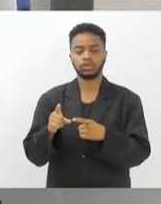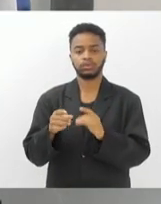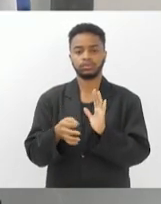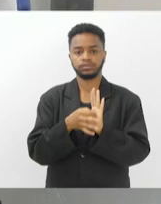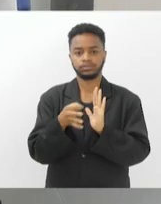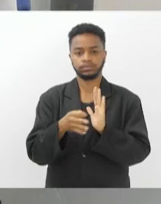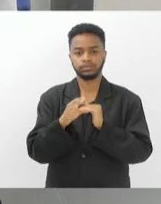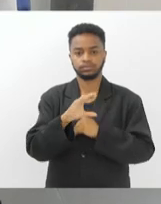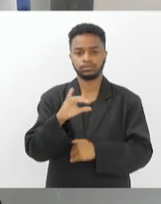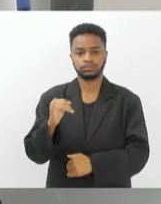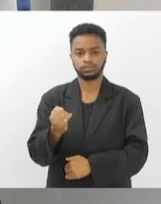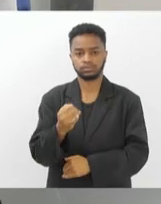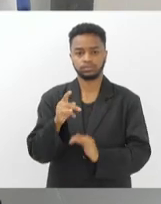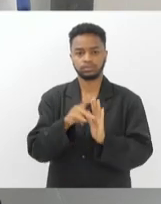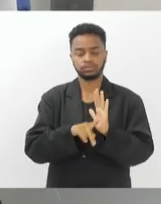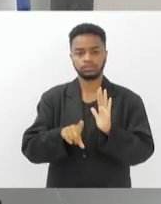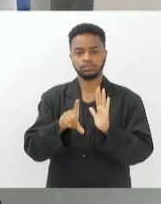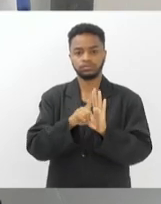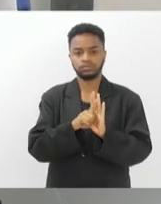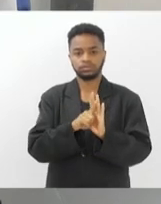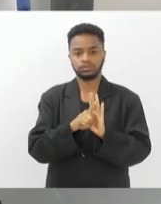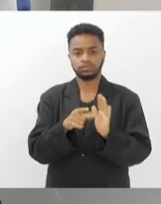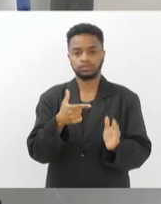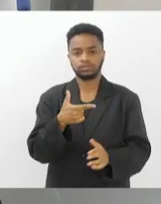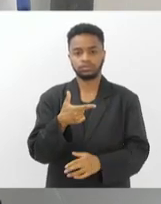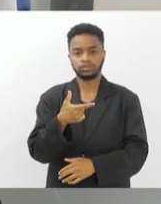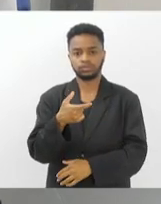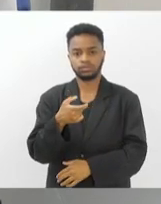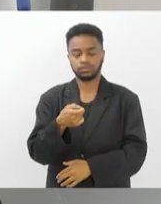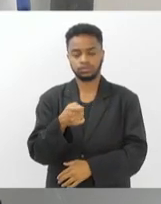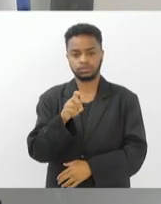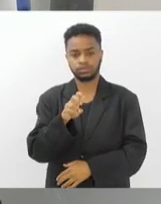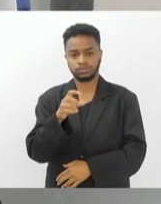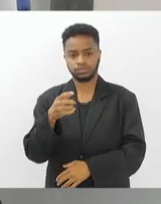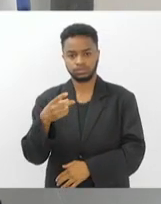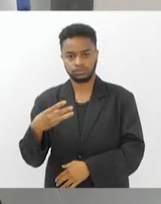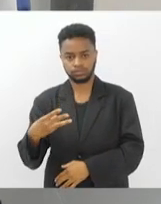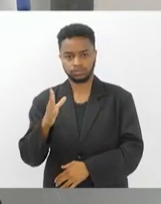CCJ ao projeto de lei 2253 de 23,